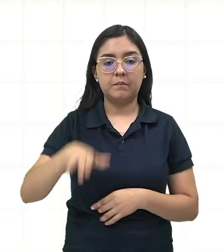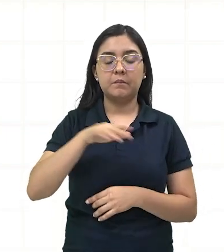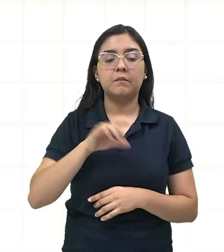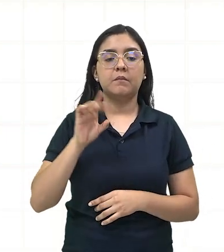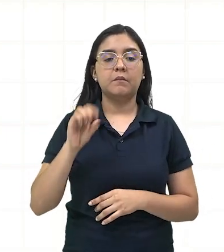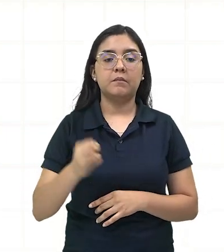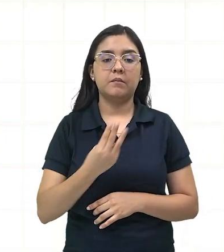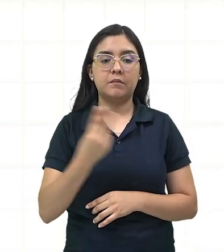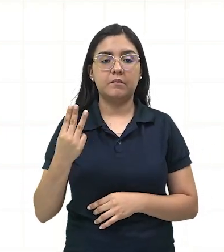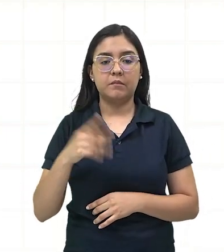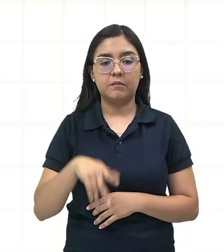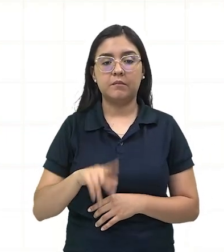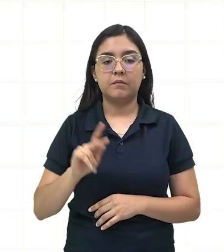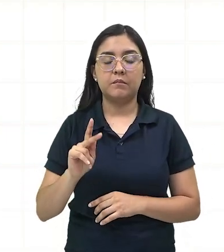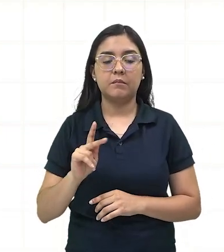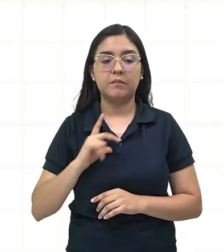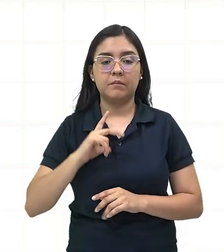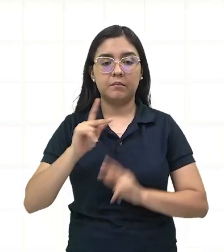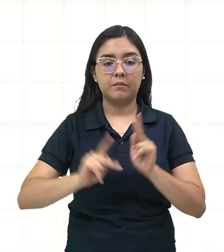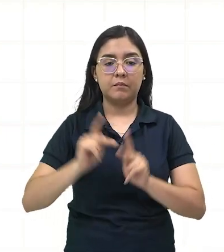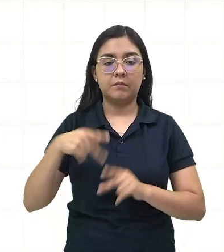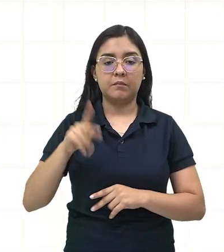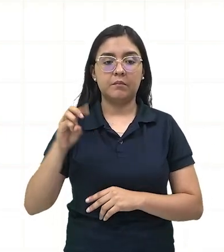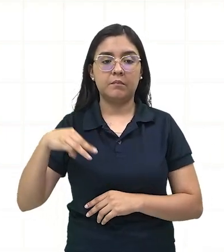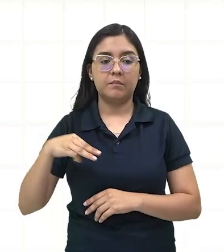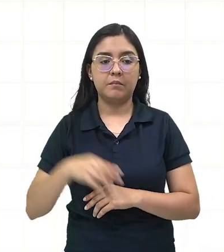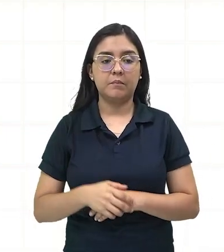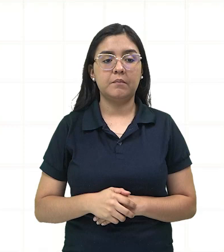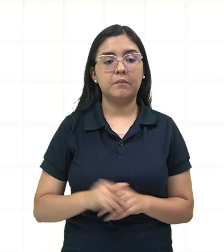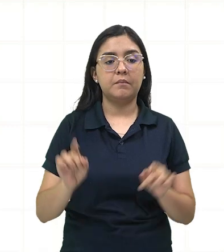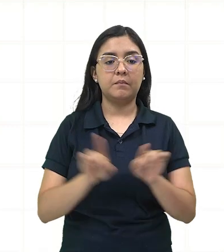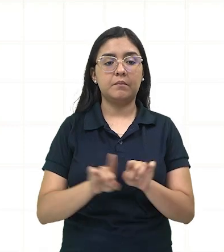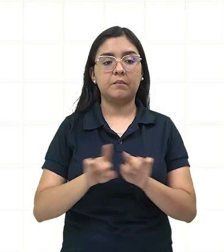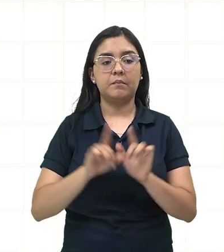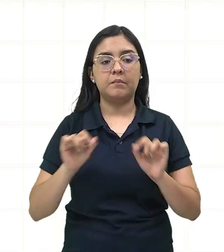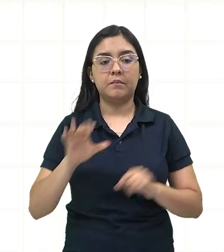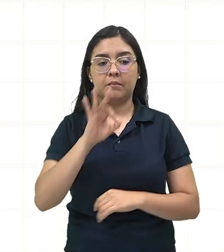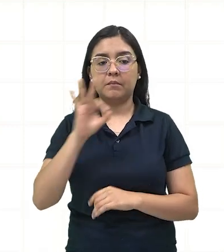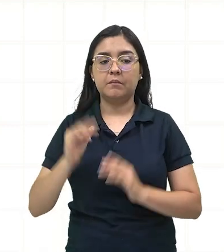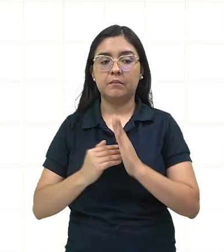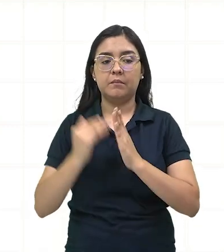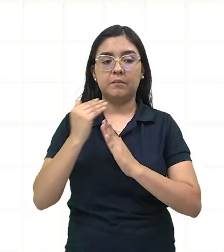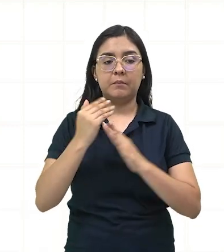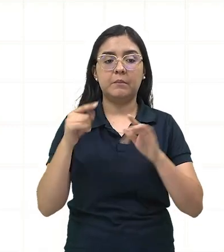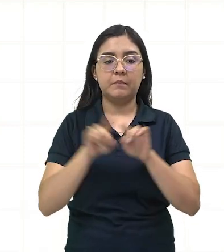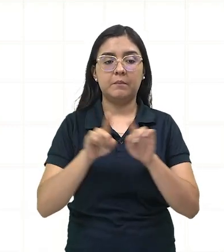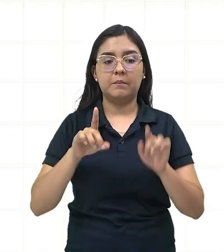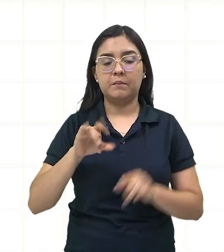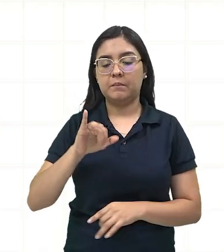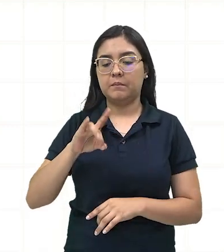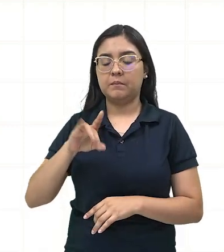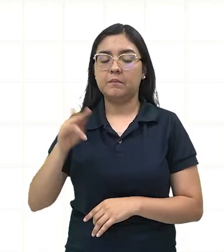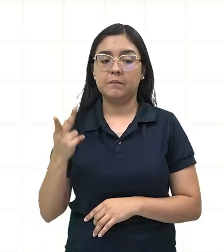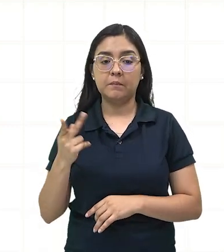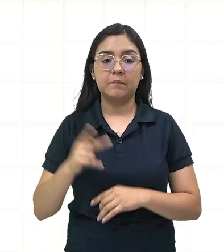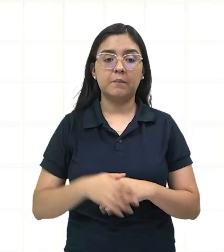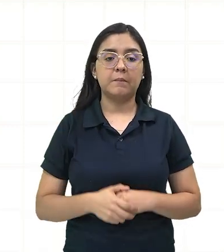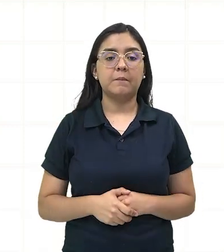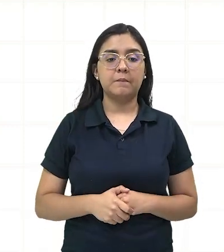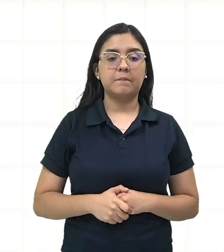apenas 33 habitantes por quilômetro quadrado. Possui aí um elevado índice de desenvolvimento